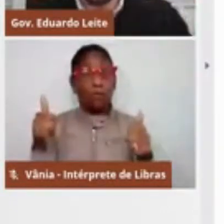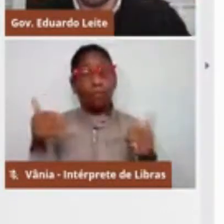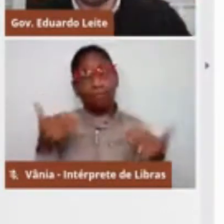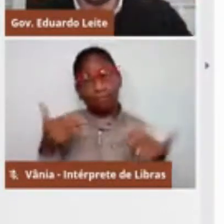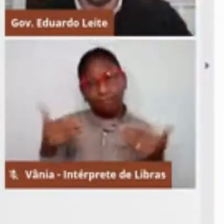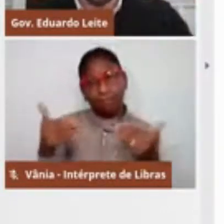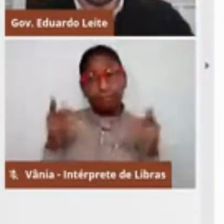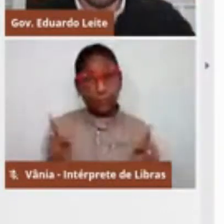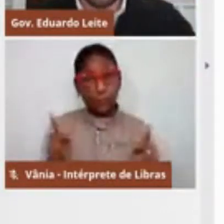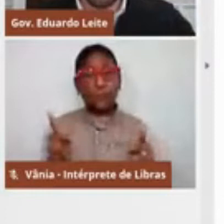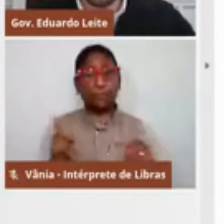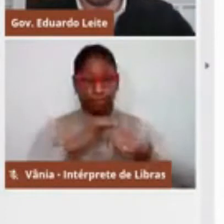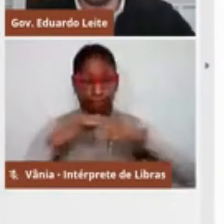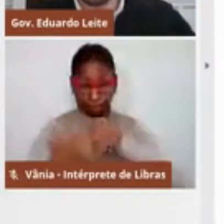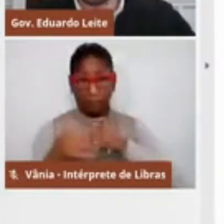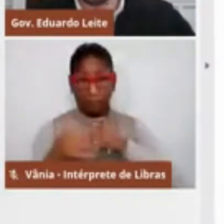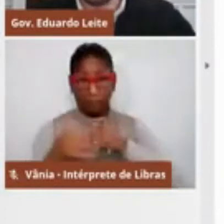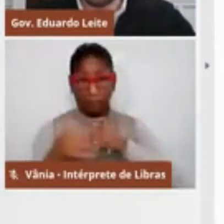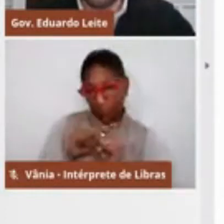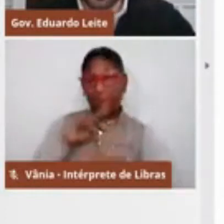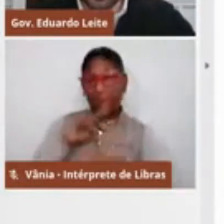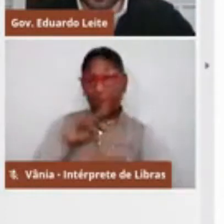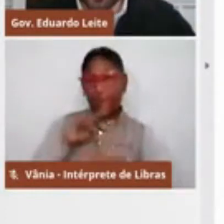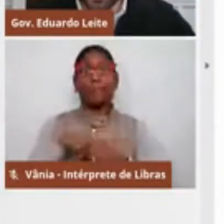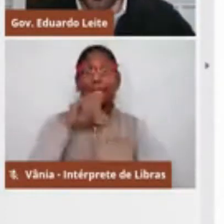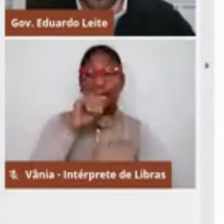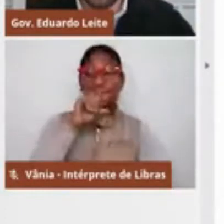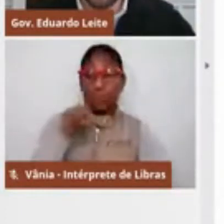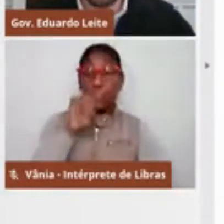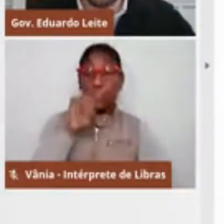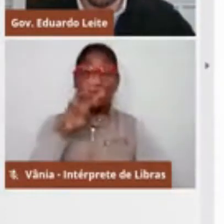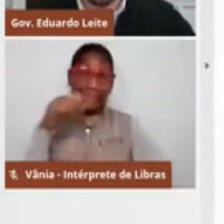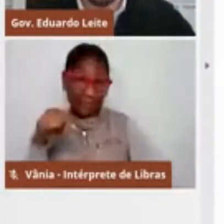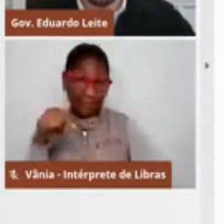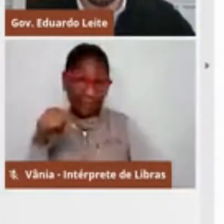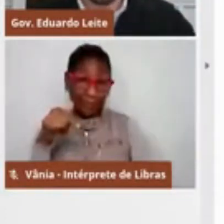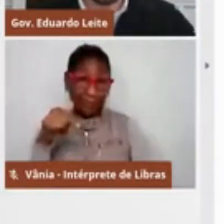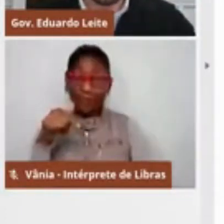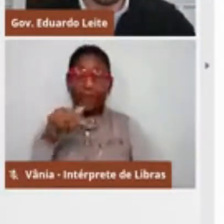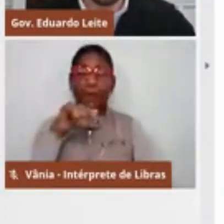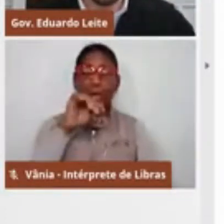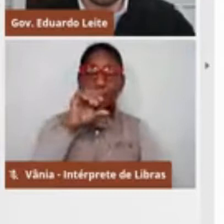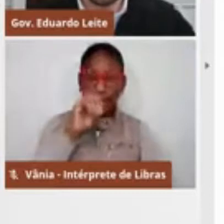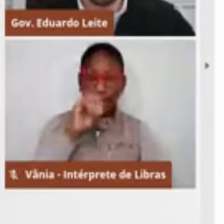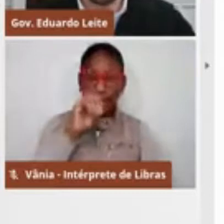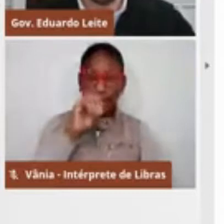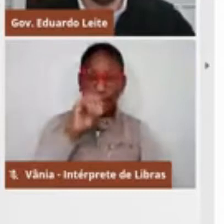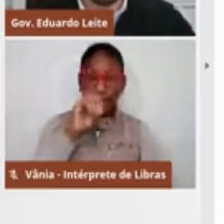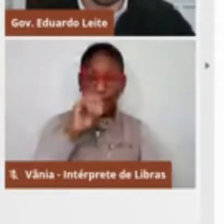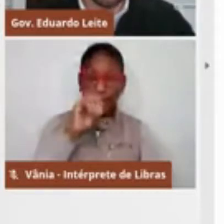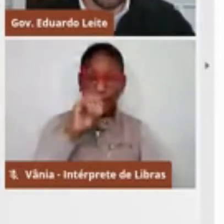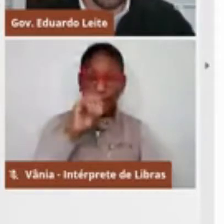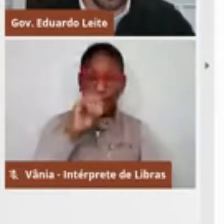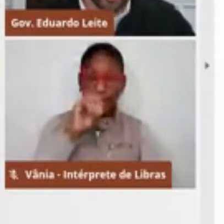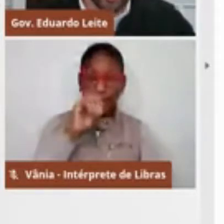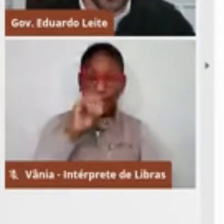para recuperados, de 0,55 para 0,47, a gente pode ver naquele indicador, eram 161 ativos, foi